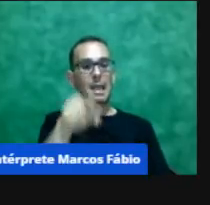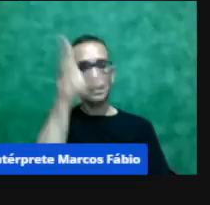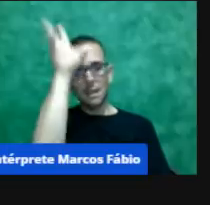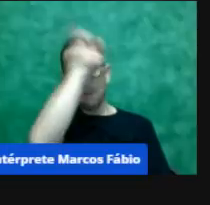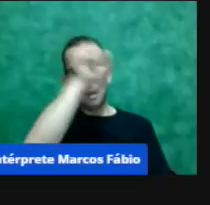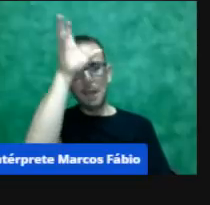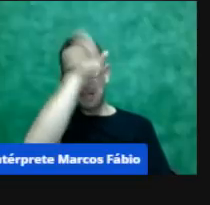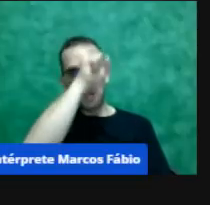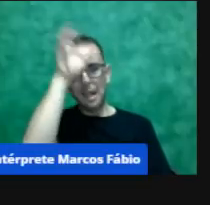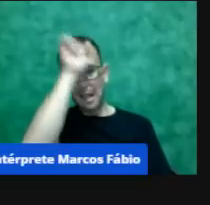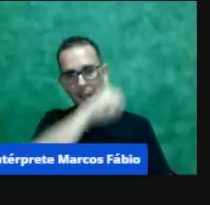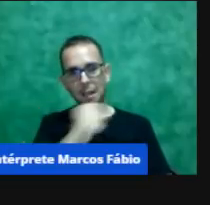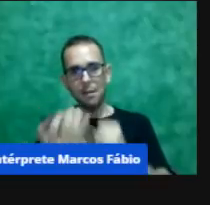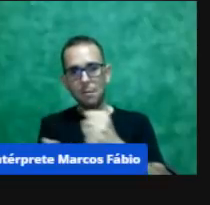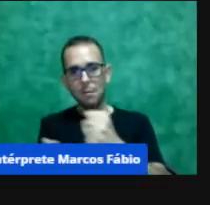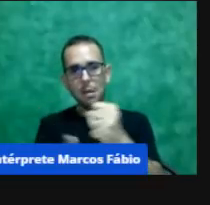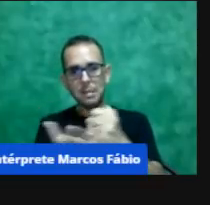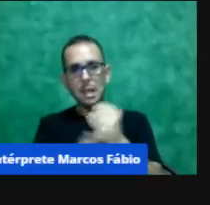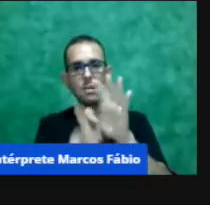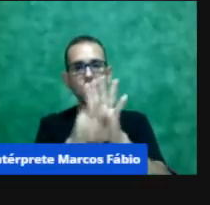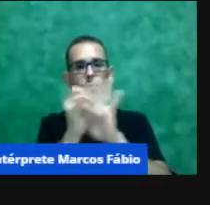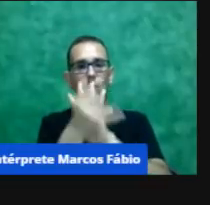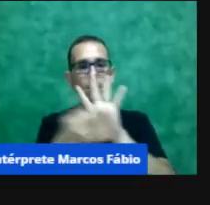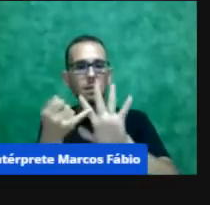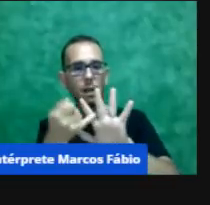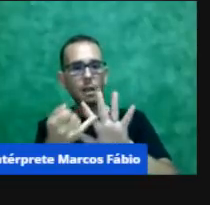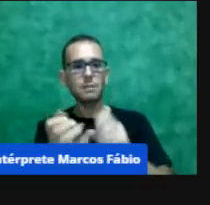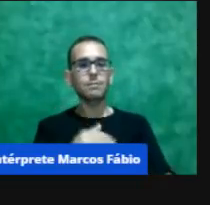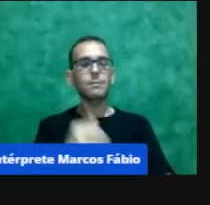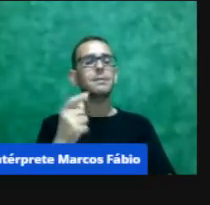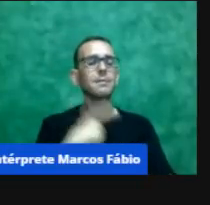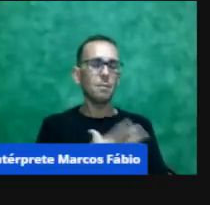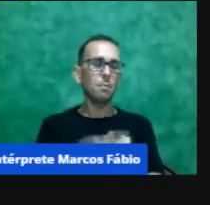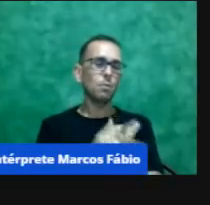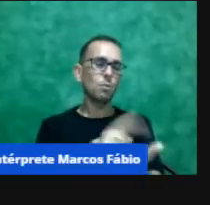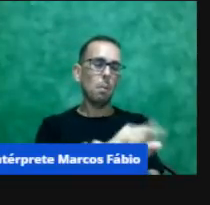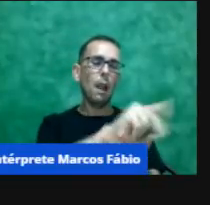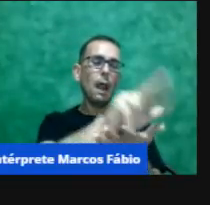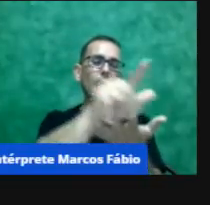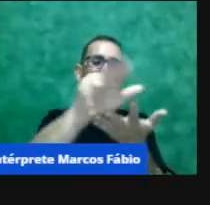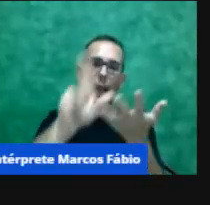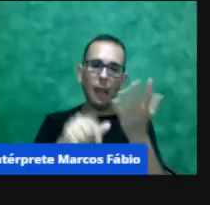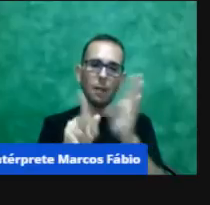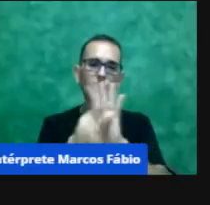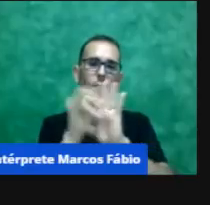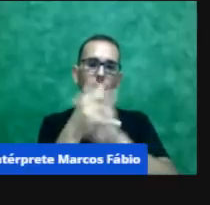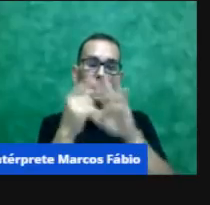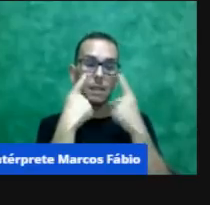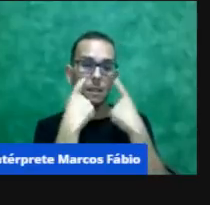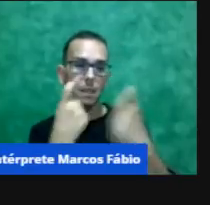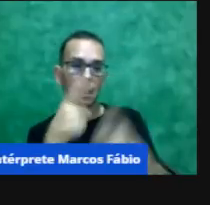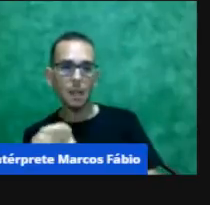aprendizado baseado em projeto, né? Então, você pode trabalhar com vários projetos que